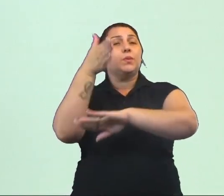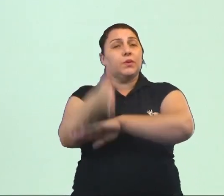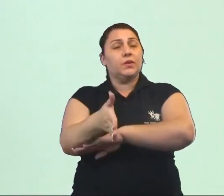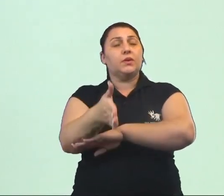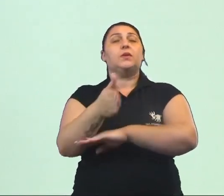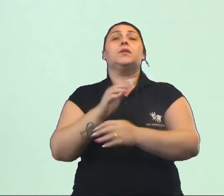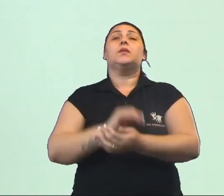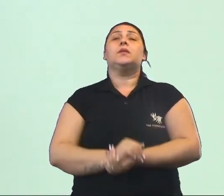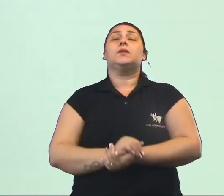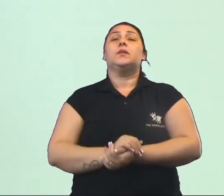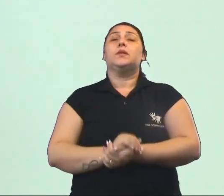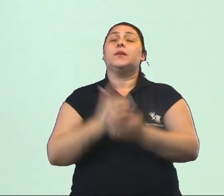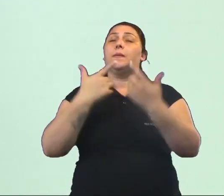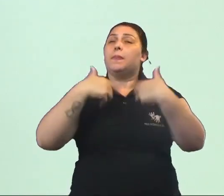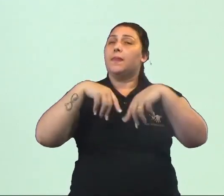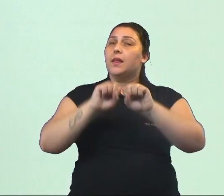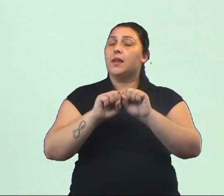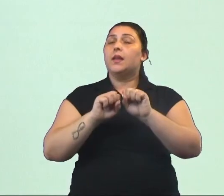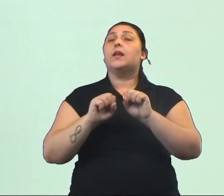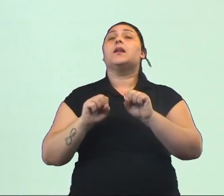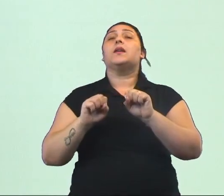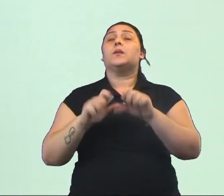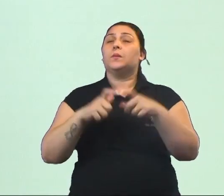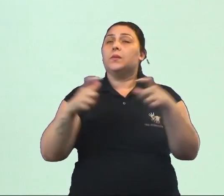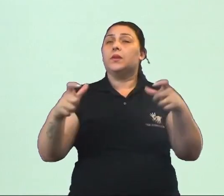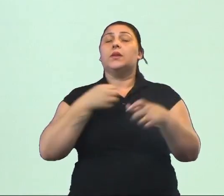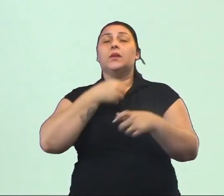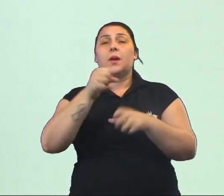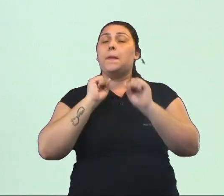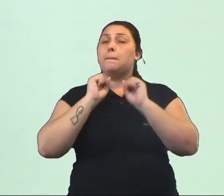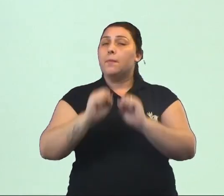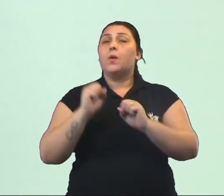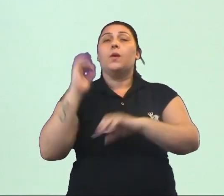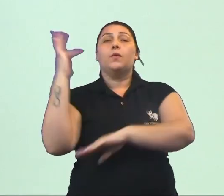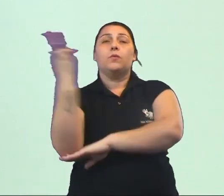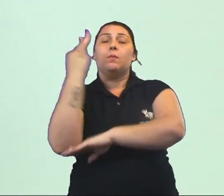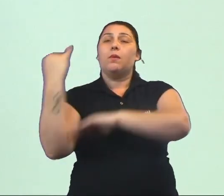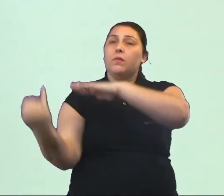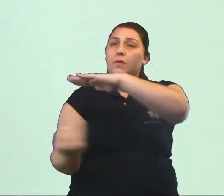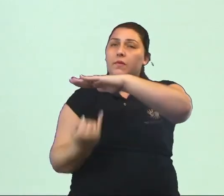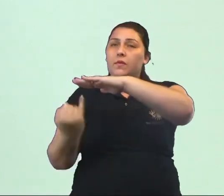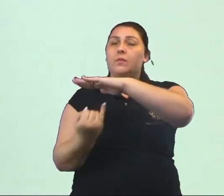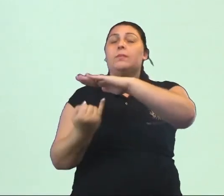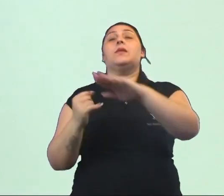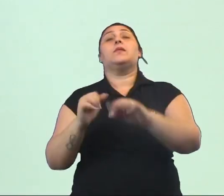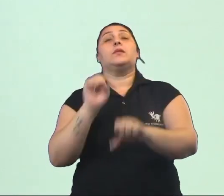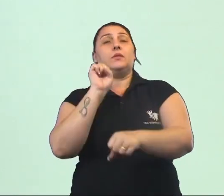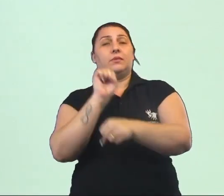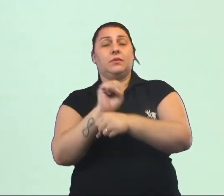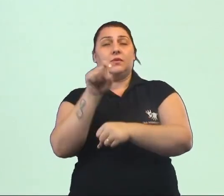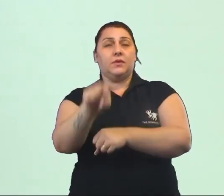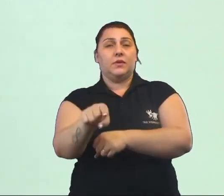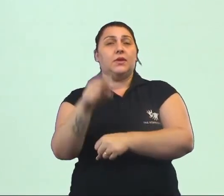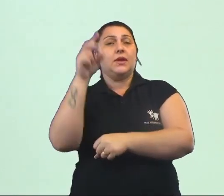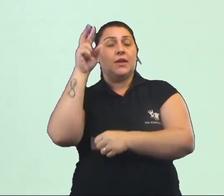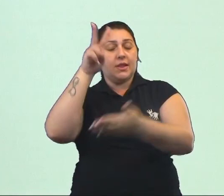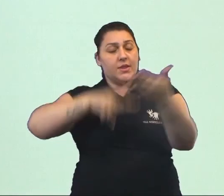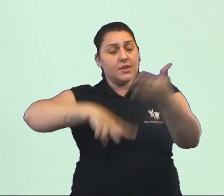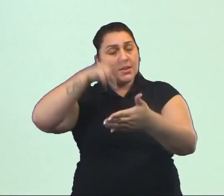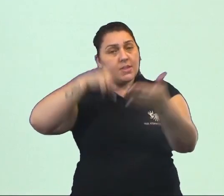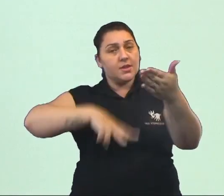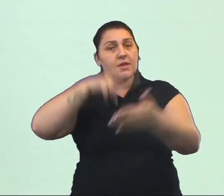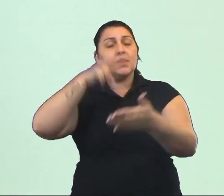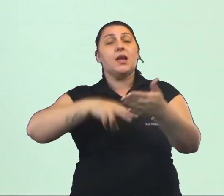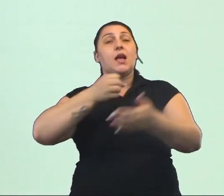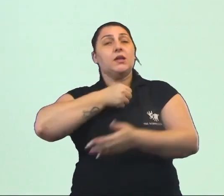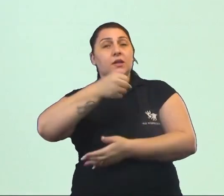direto, da linguagem que permeia na entrevista, que pode ser formal ou informal. Espero que vocês leiam